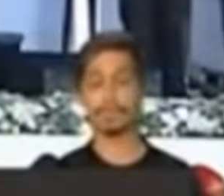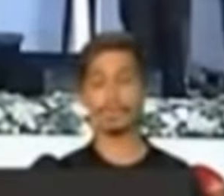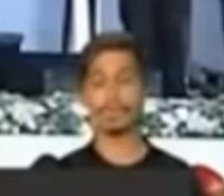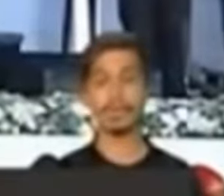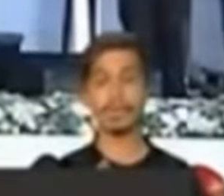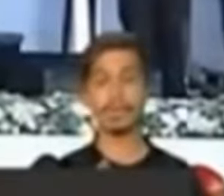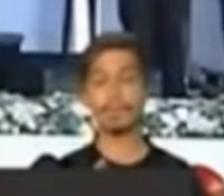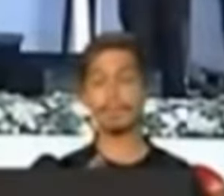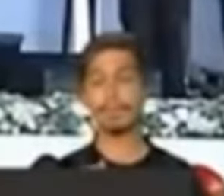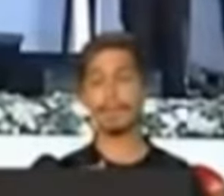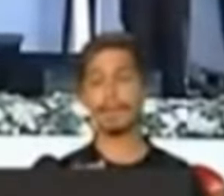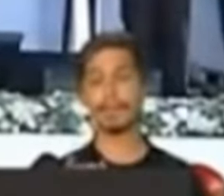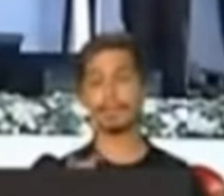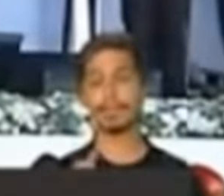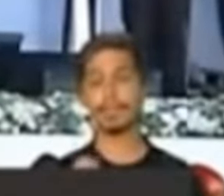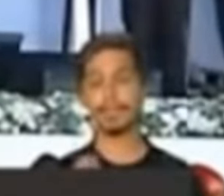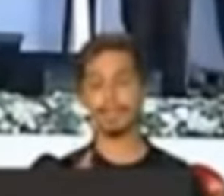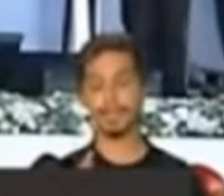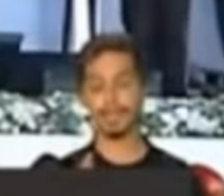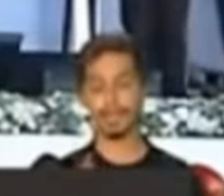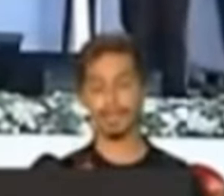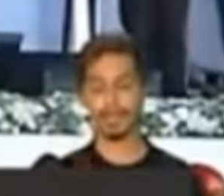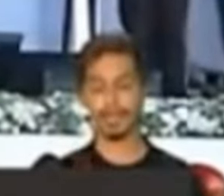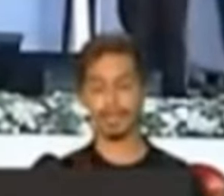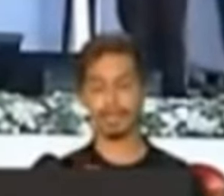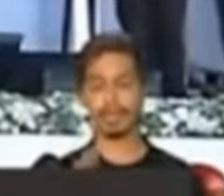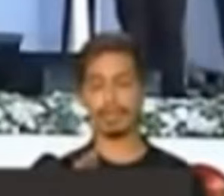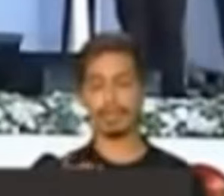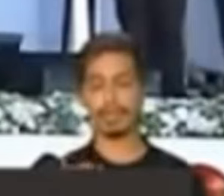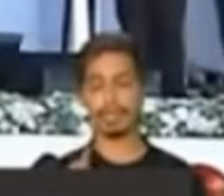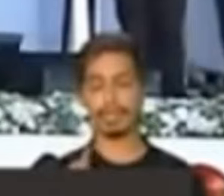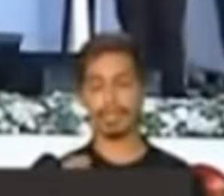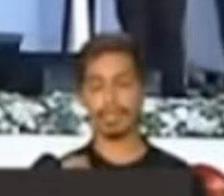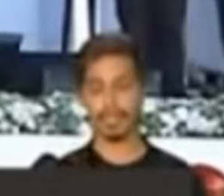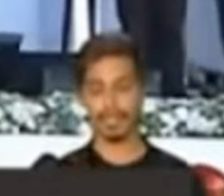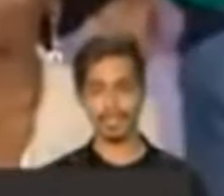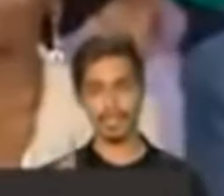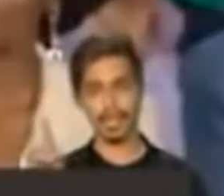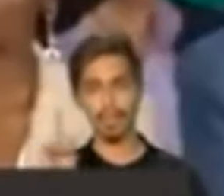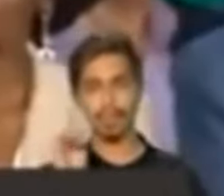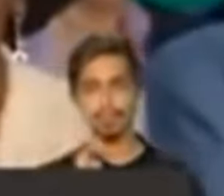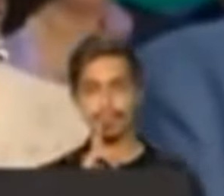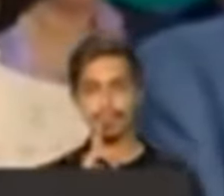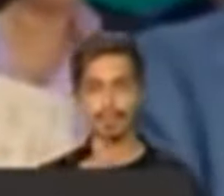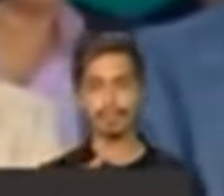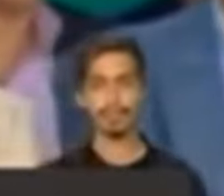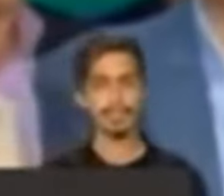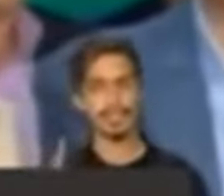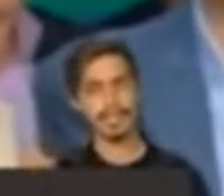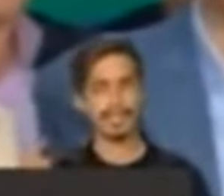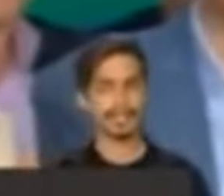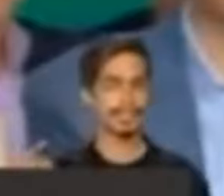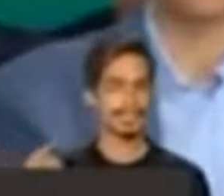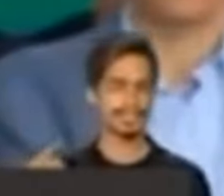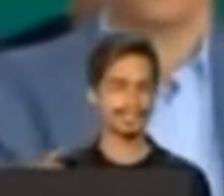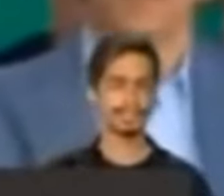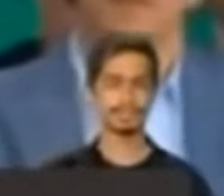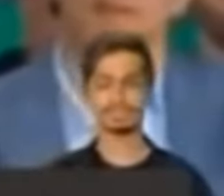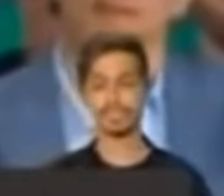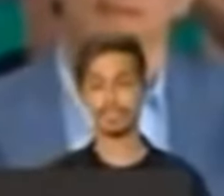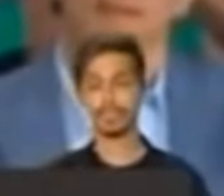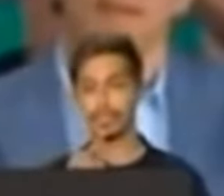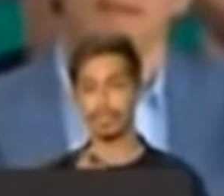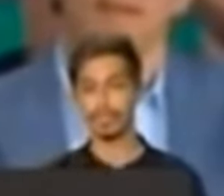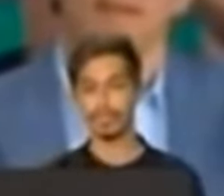Parodiando, nosso país já estava calhado mesmo, desde que Lula voltou para o terceiro desgoverno dele. Eu vou colocar esse